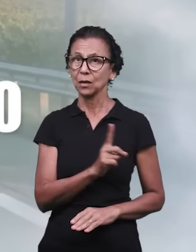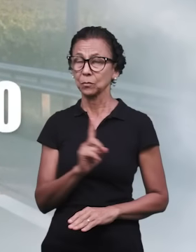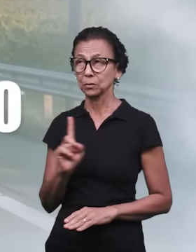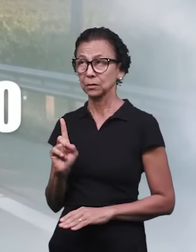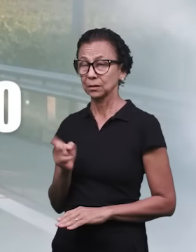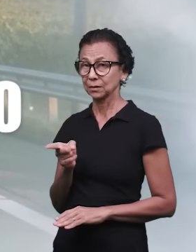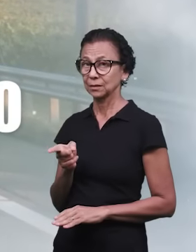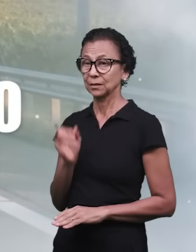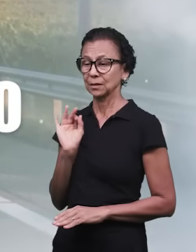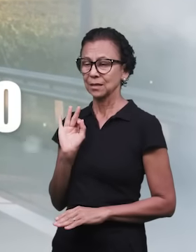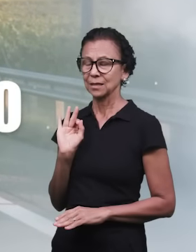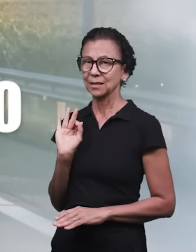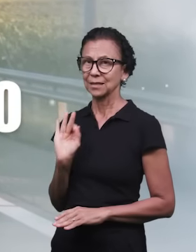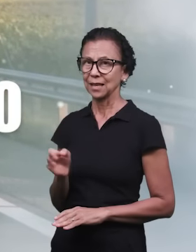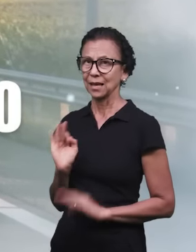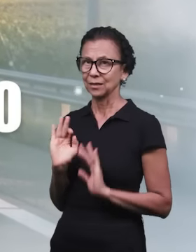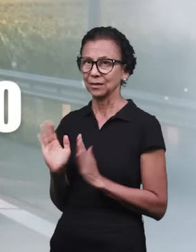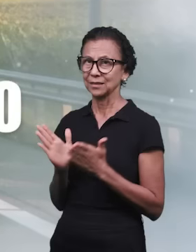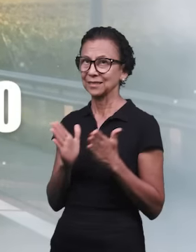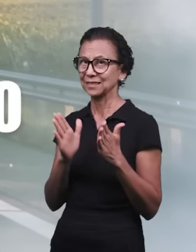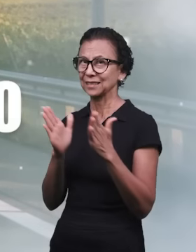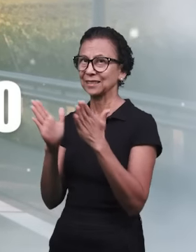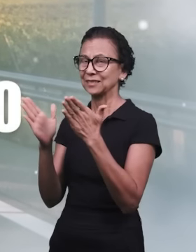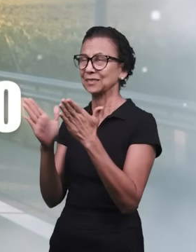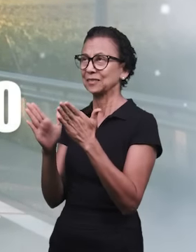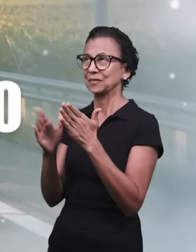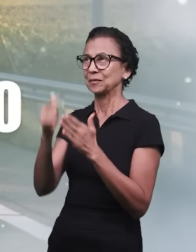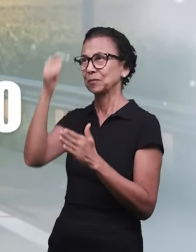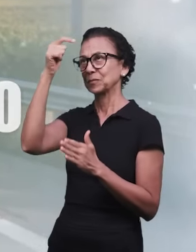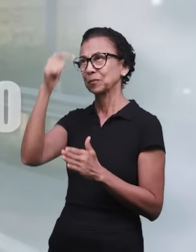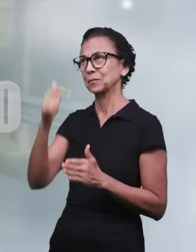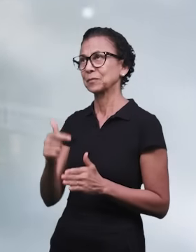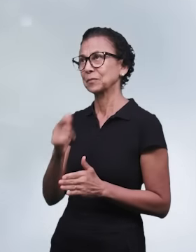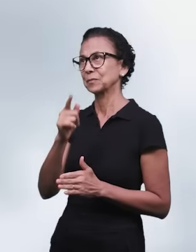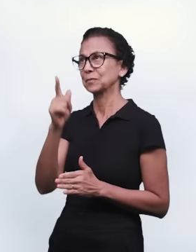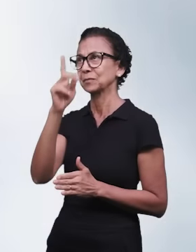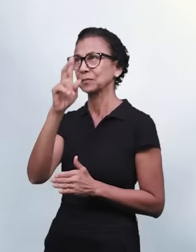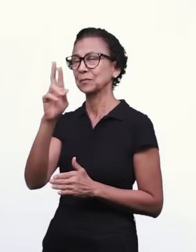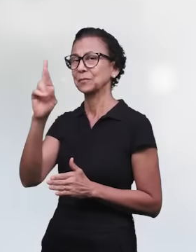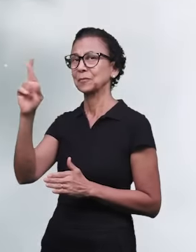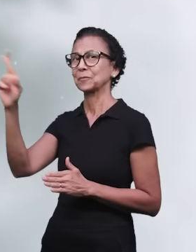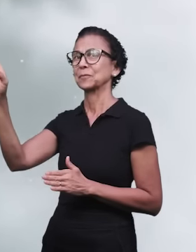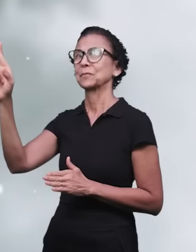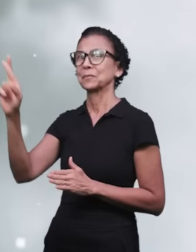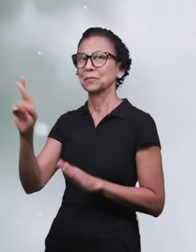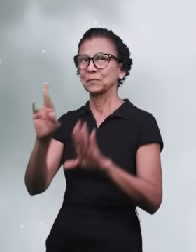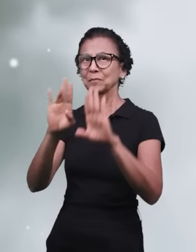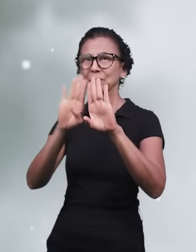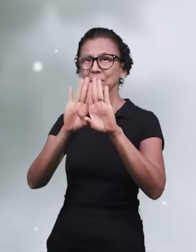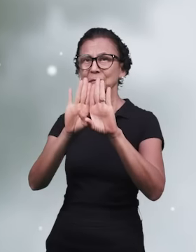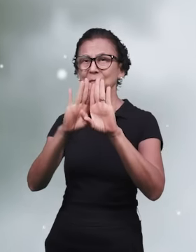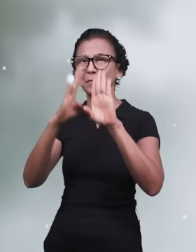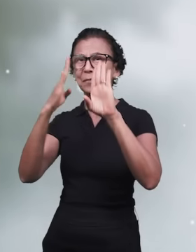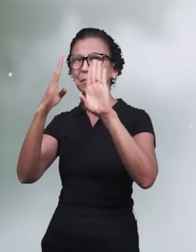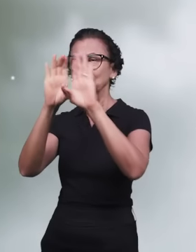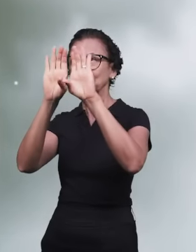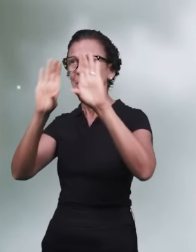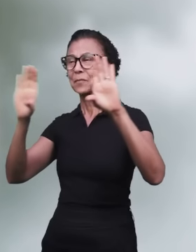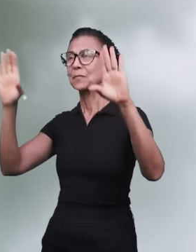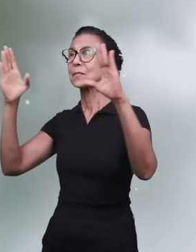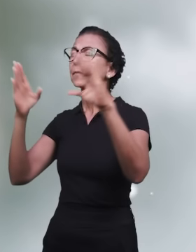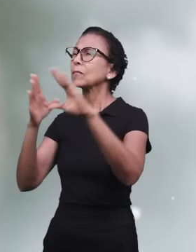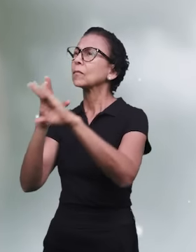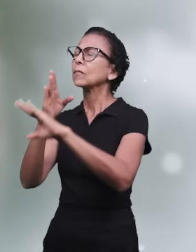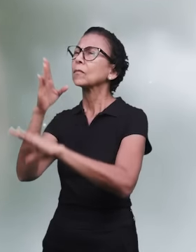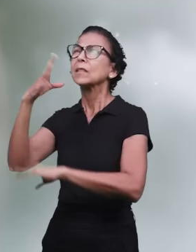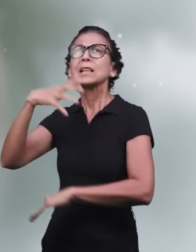caminho, que a porta do céu sou eu. Uma voz me